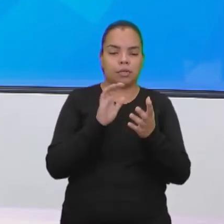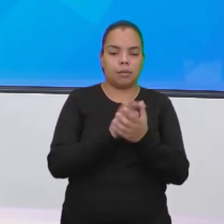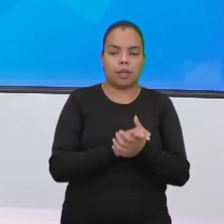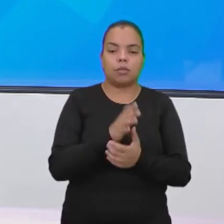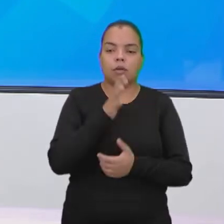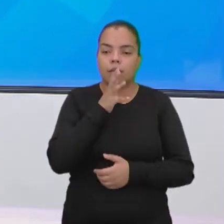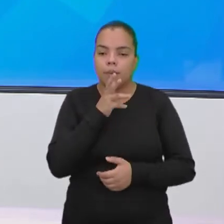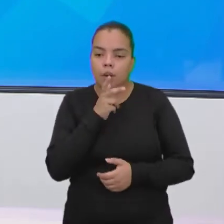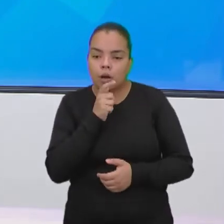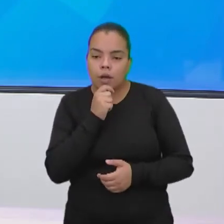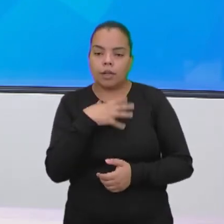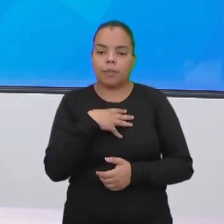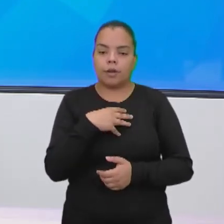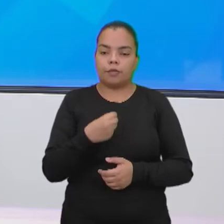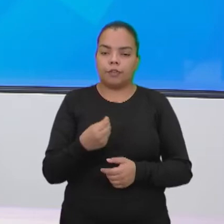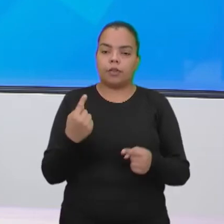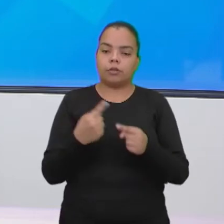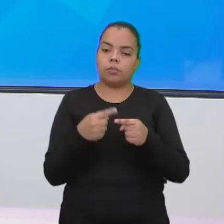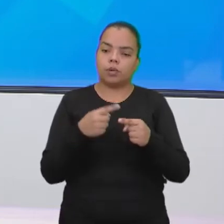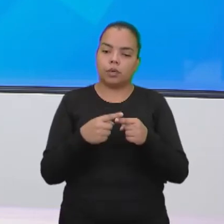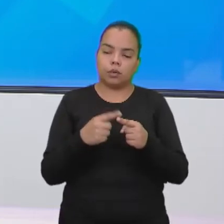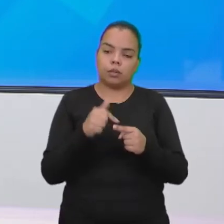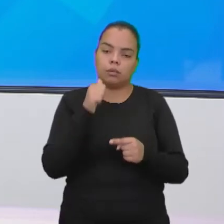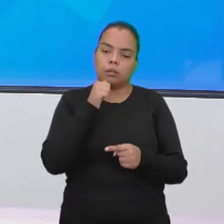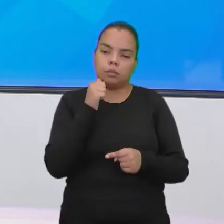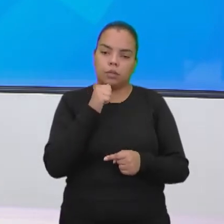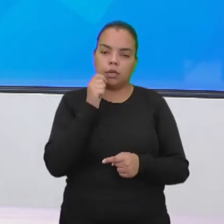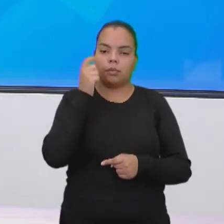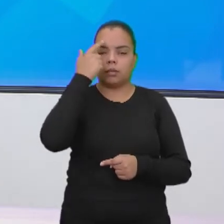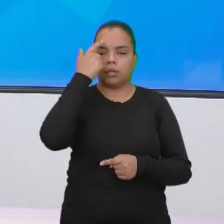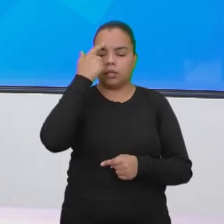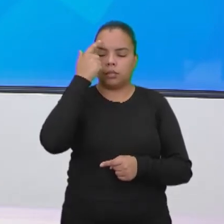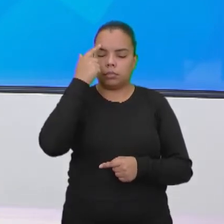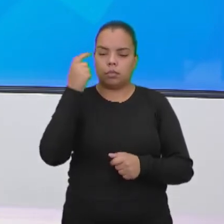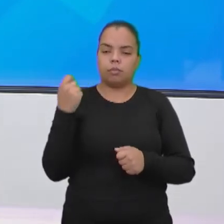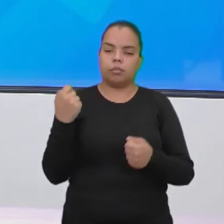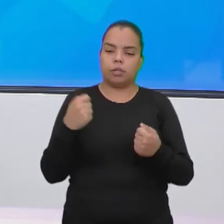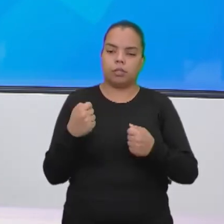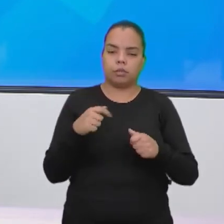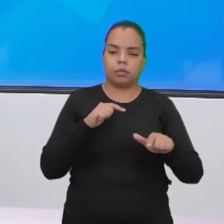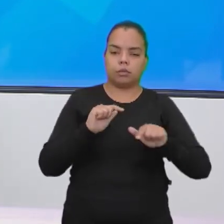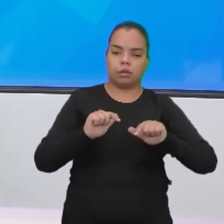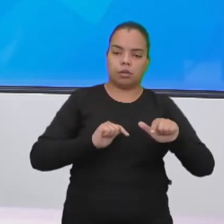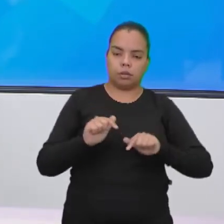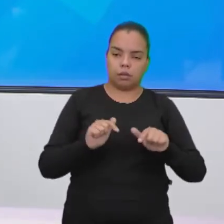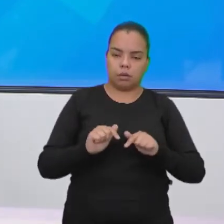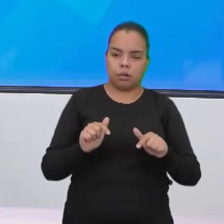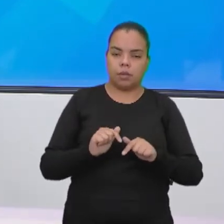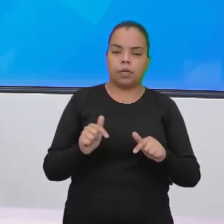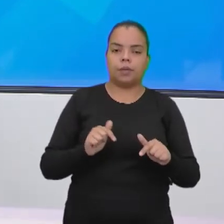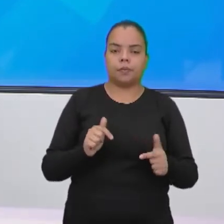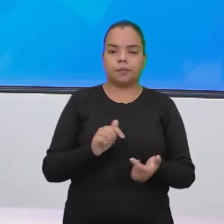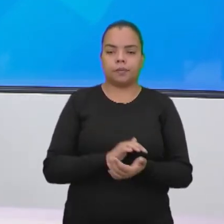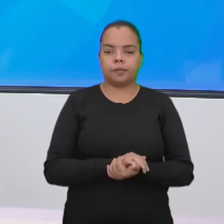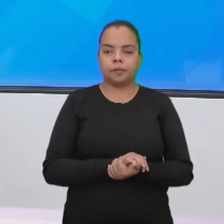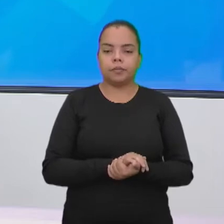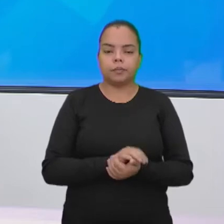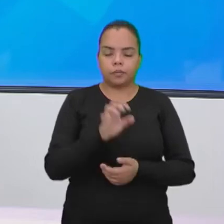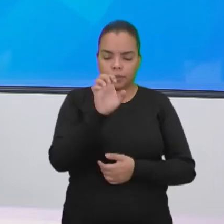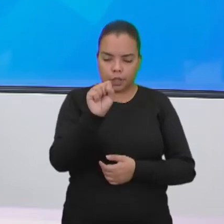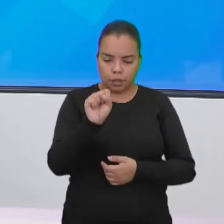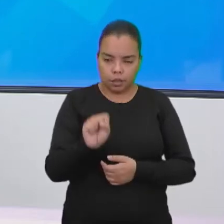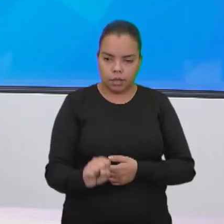Então cada vez mais a taxa, principalmente em regiões, né, como o Sul e o Sudeste, né, e aí vem também o Centro-Oeste em algumas